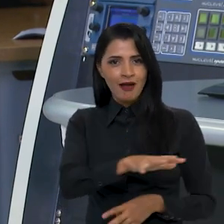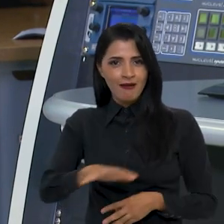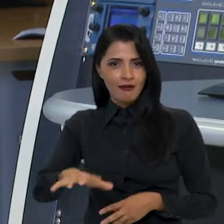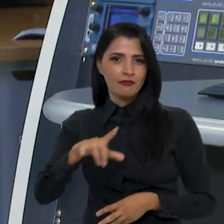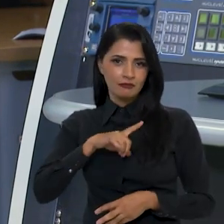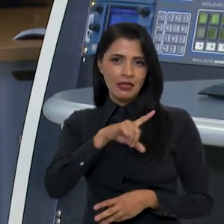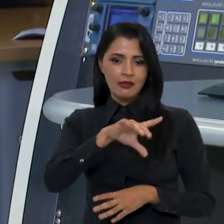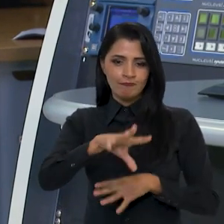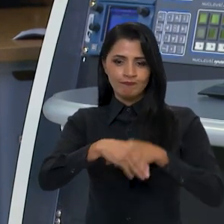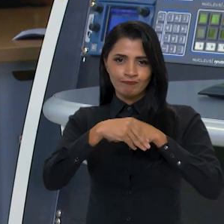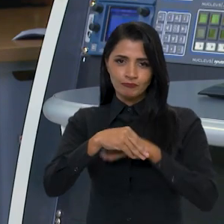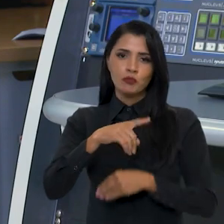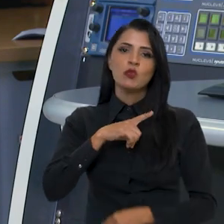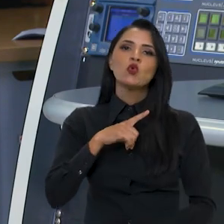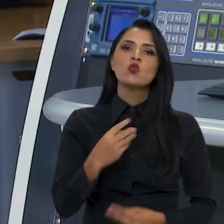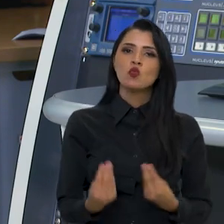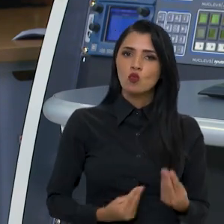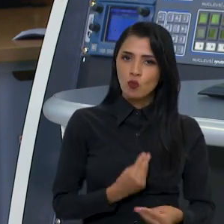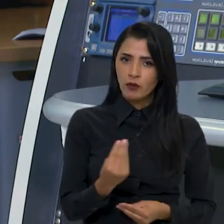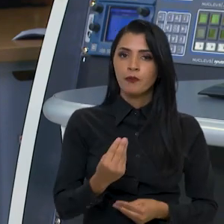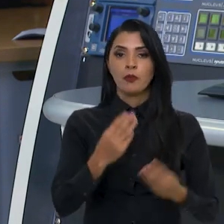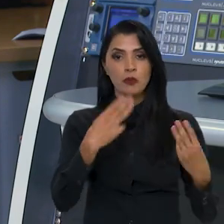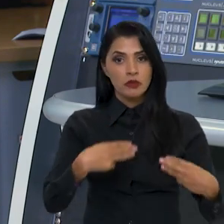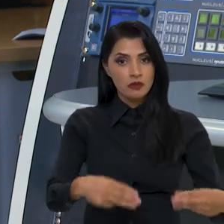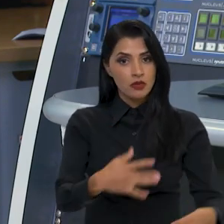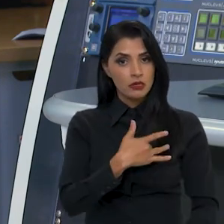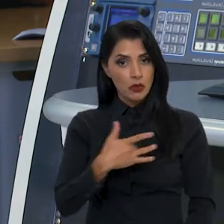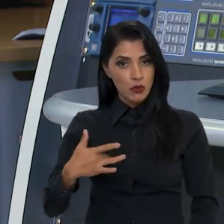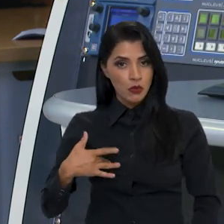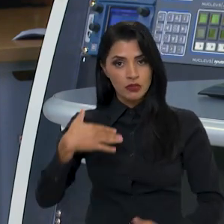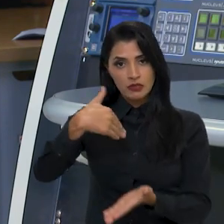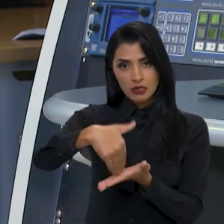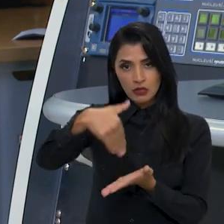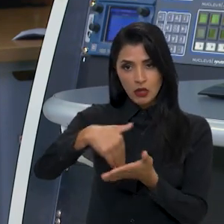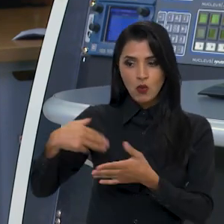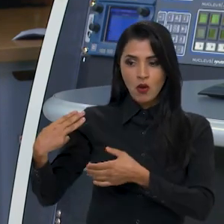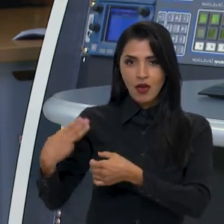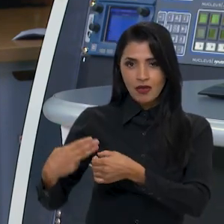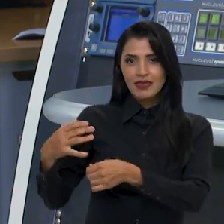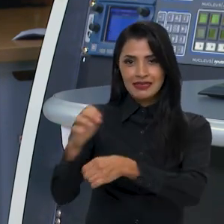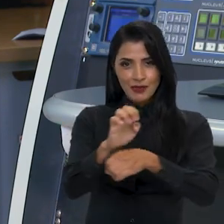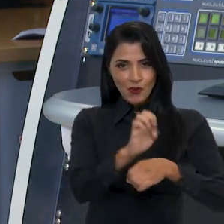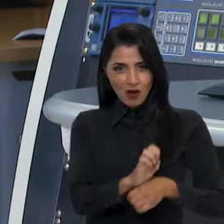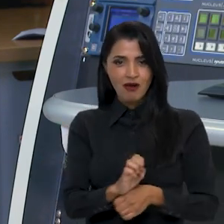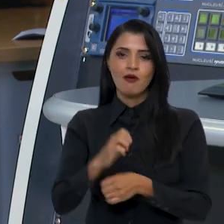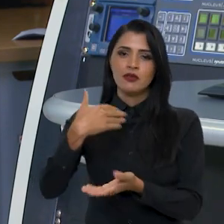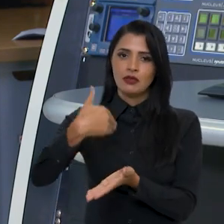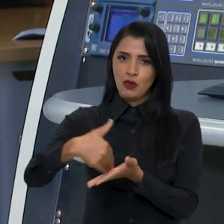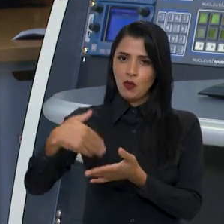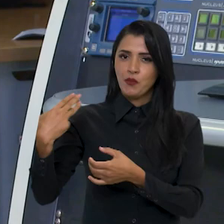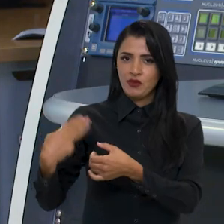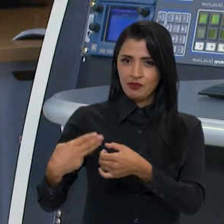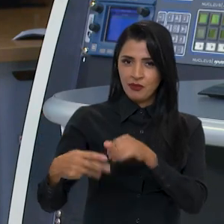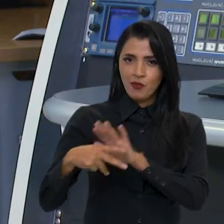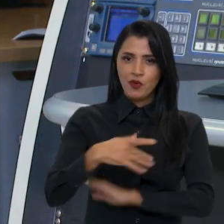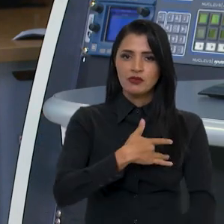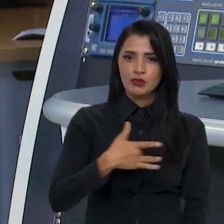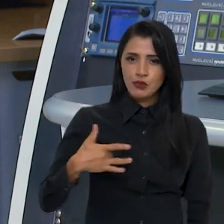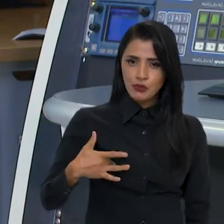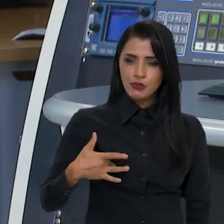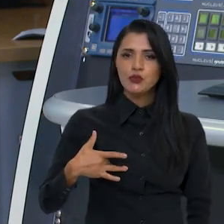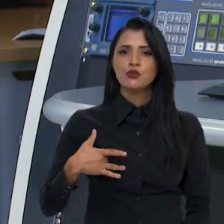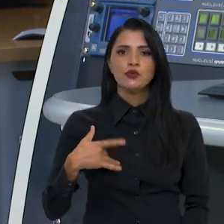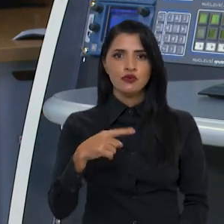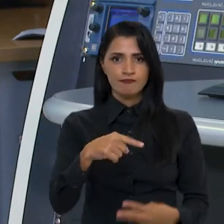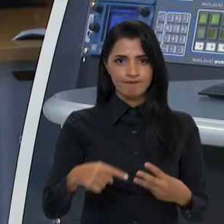gente, ele se compõe do Ministério da Saúde, das Secretarias Estaduais de Saúde, das Secretarias Municipais de